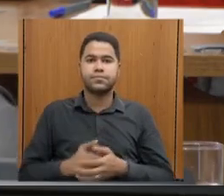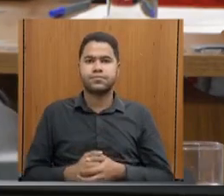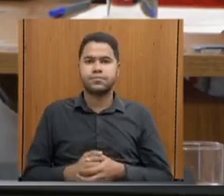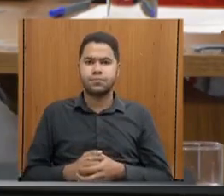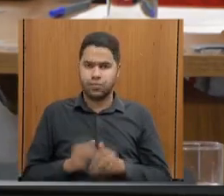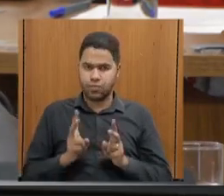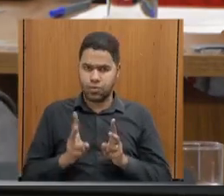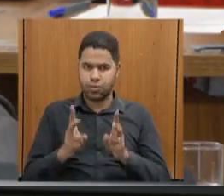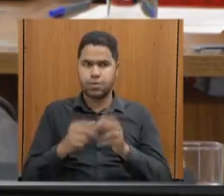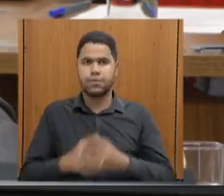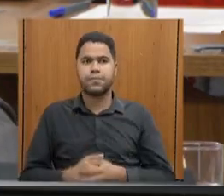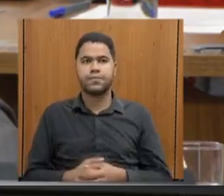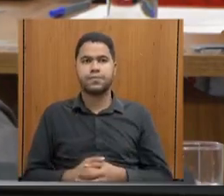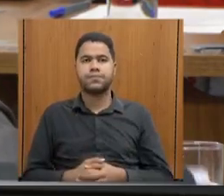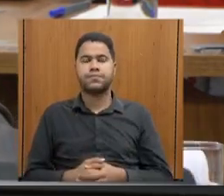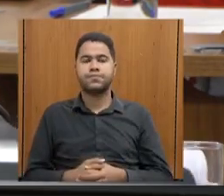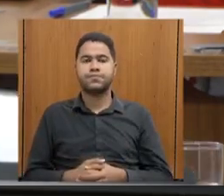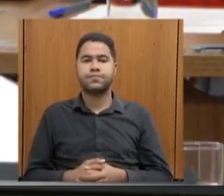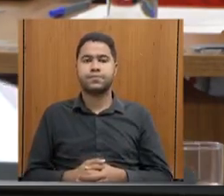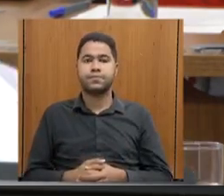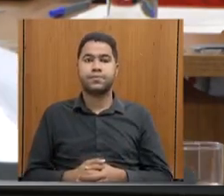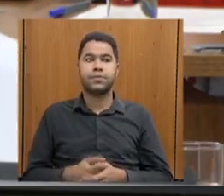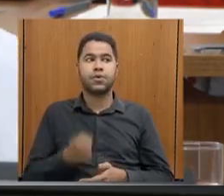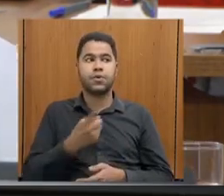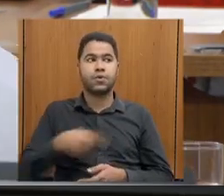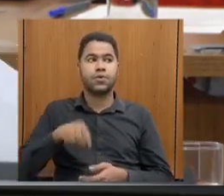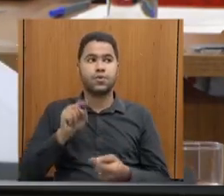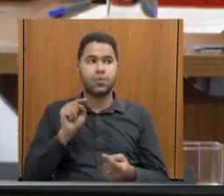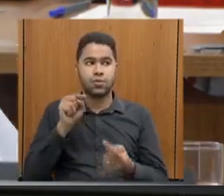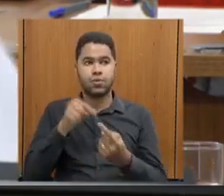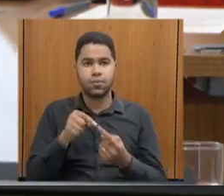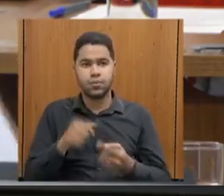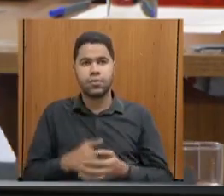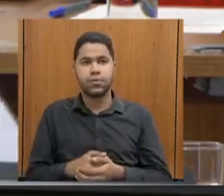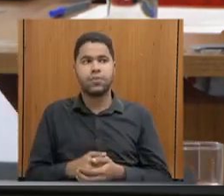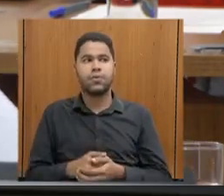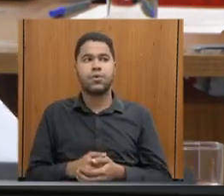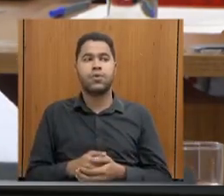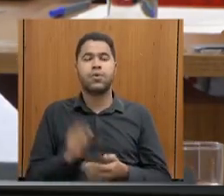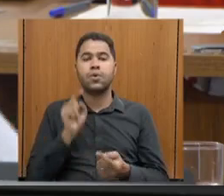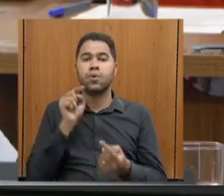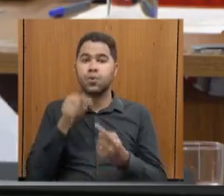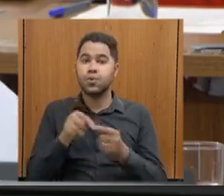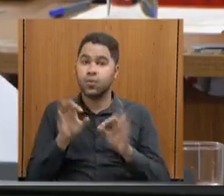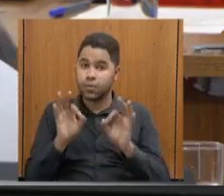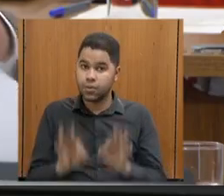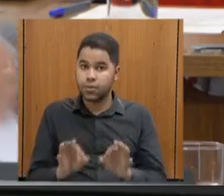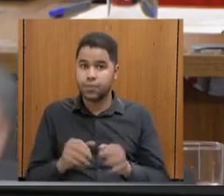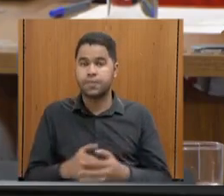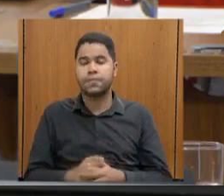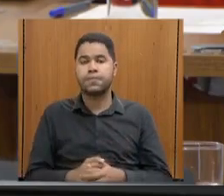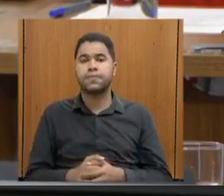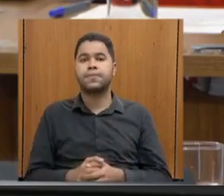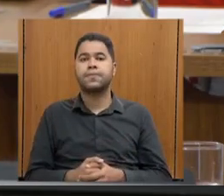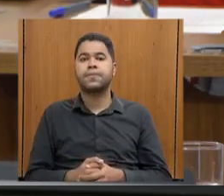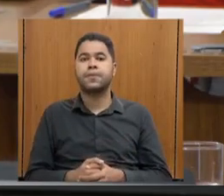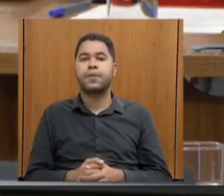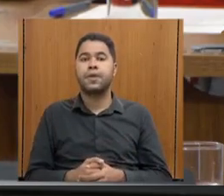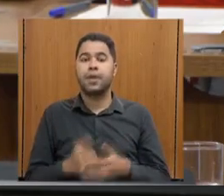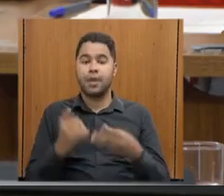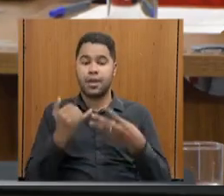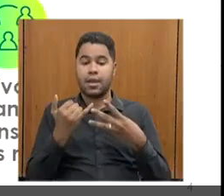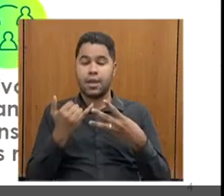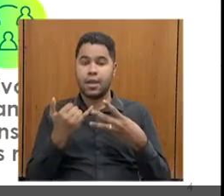podemos seguir Então esse é o nosso objetivo nosso objetivo de fato é ter a